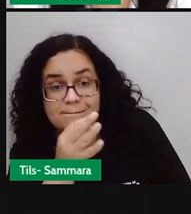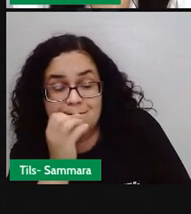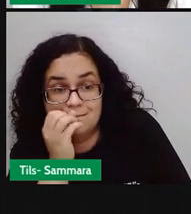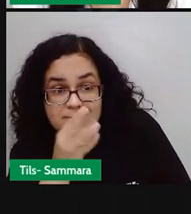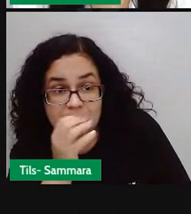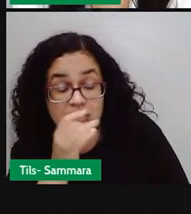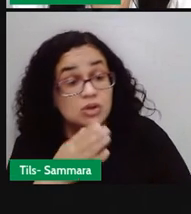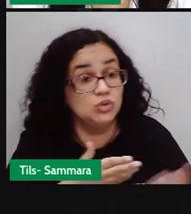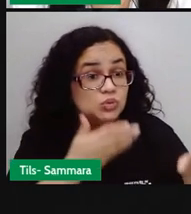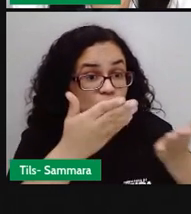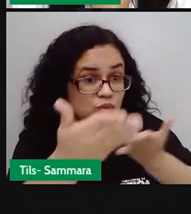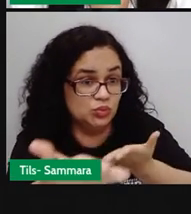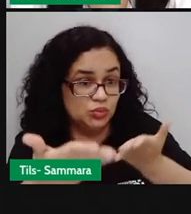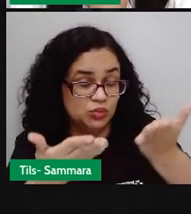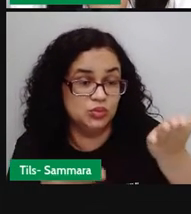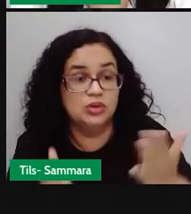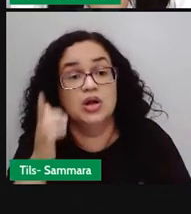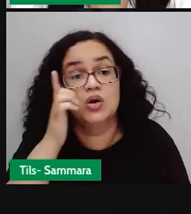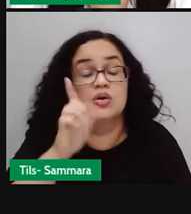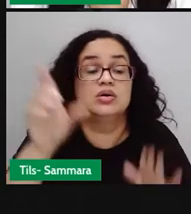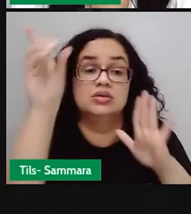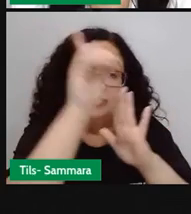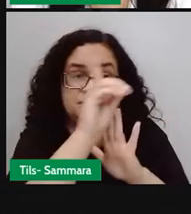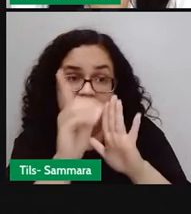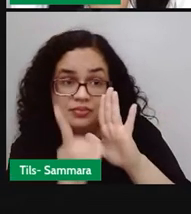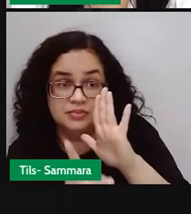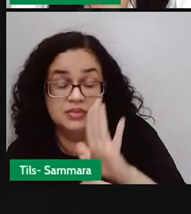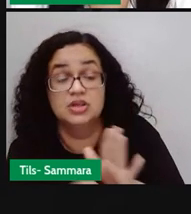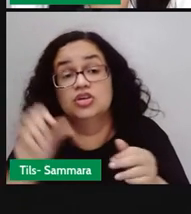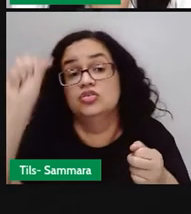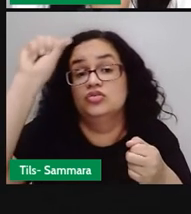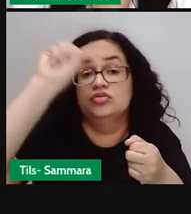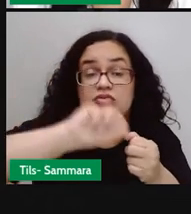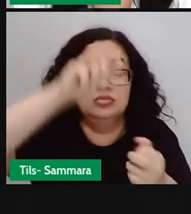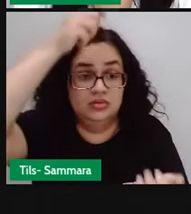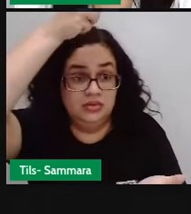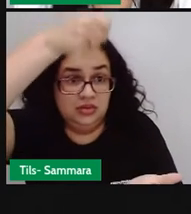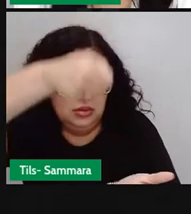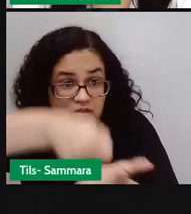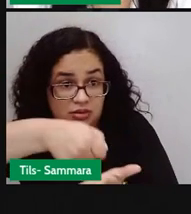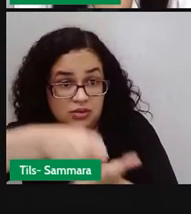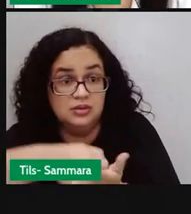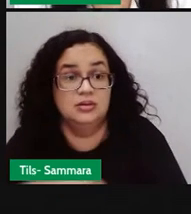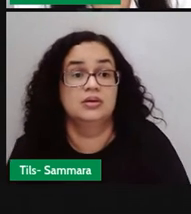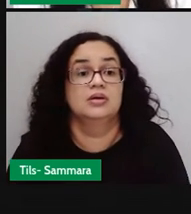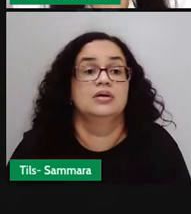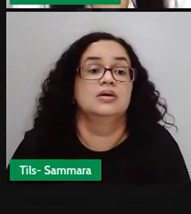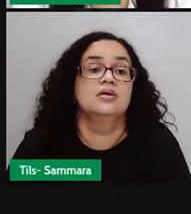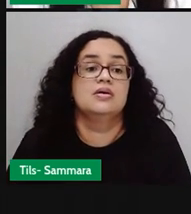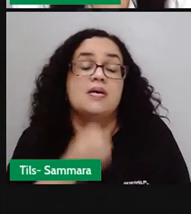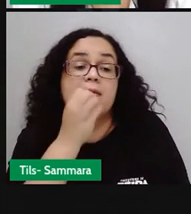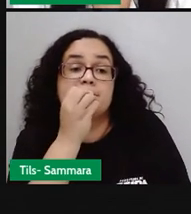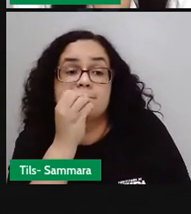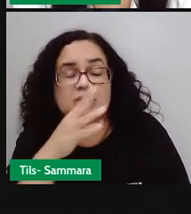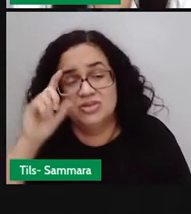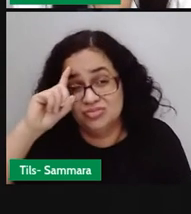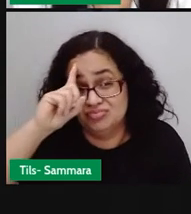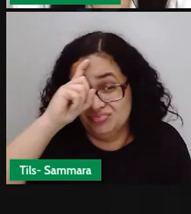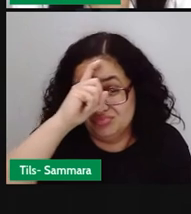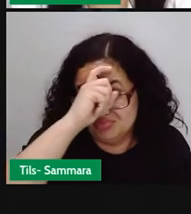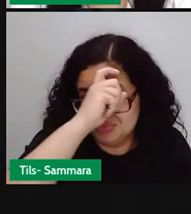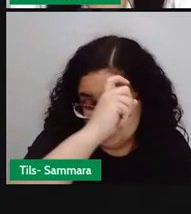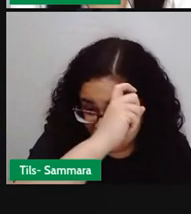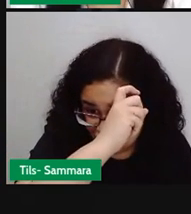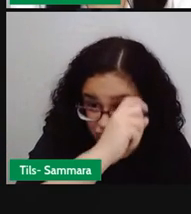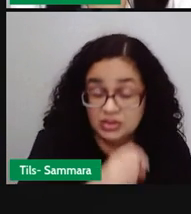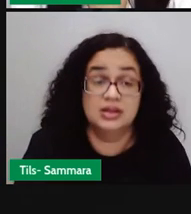outras, conquistar certos direitos e fazer com que deveres sejam cumpridos é algo ainda difícil, né?